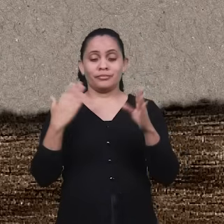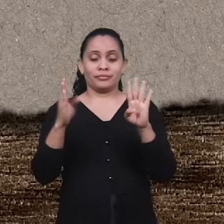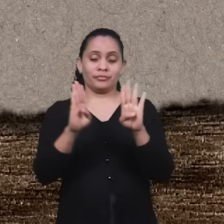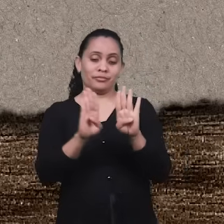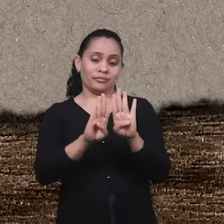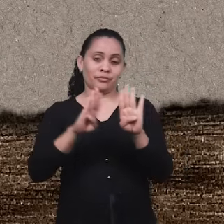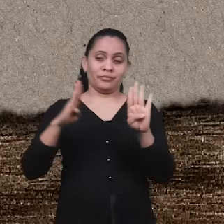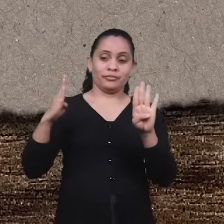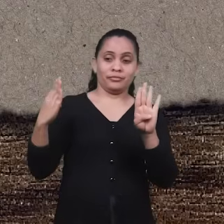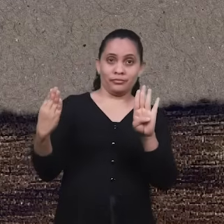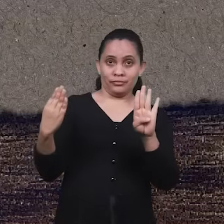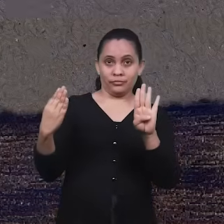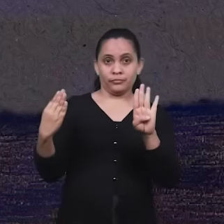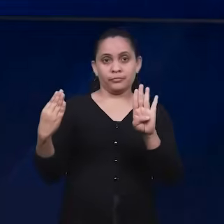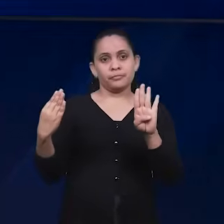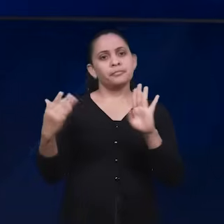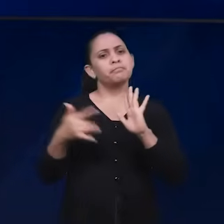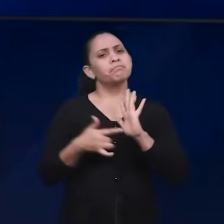porta.